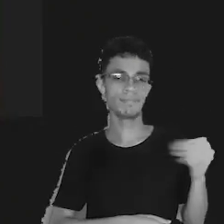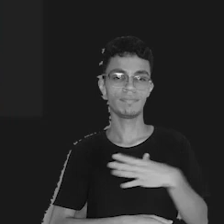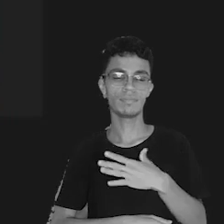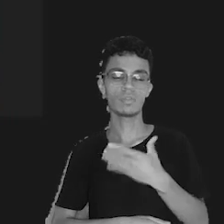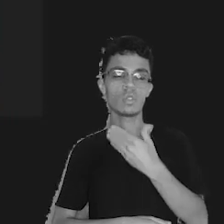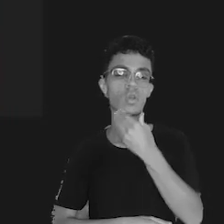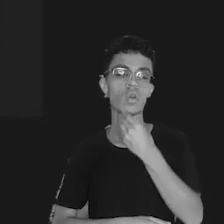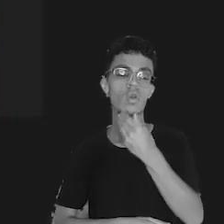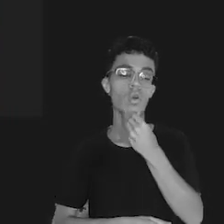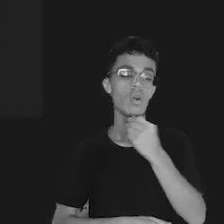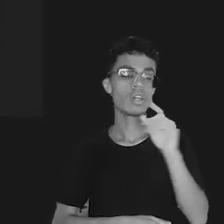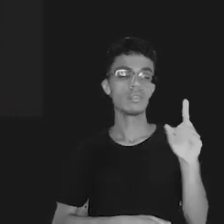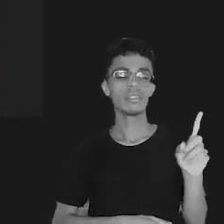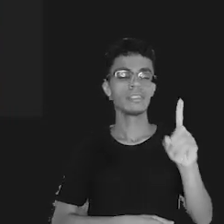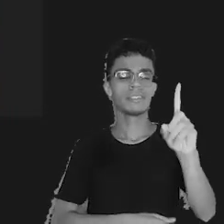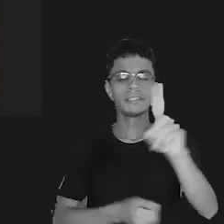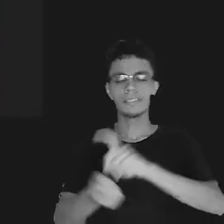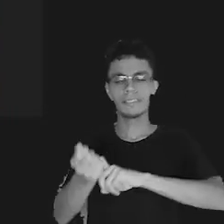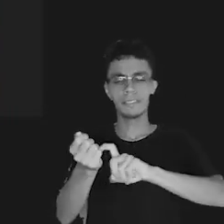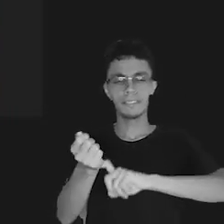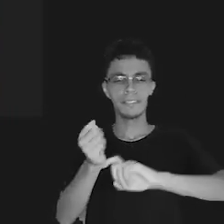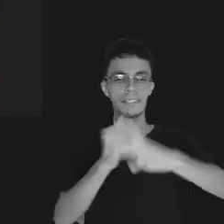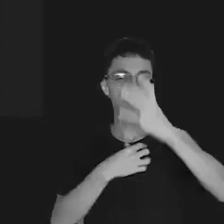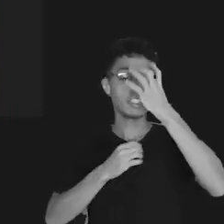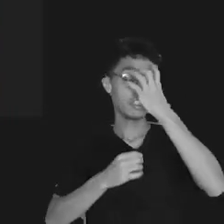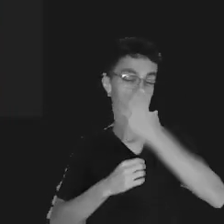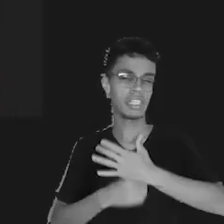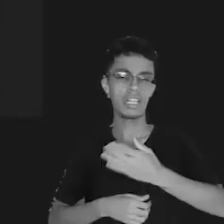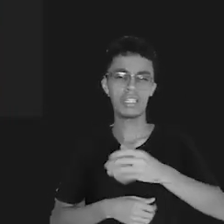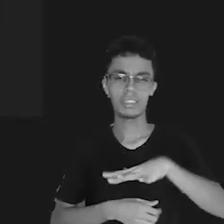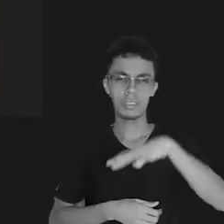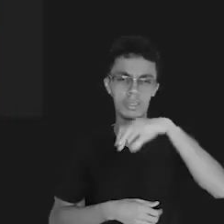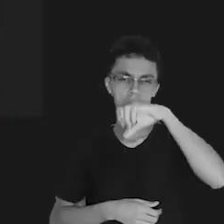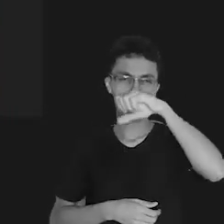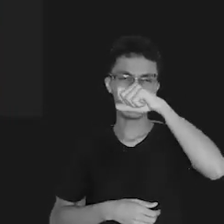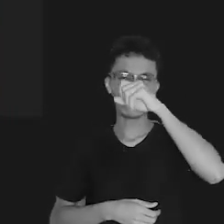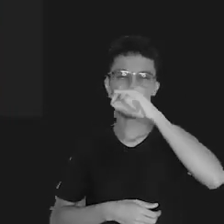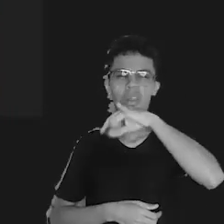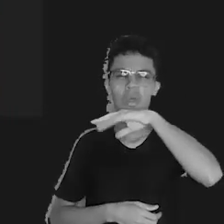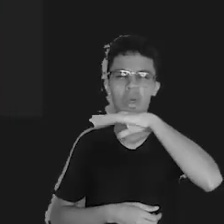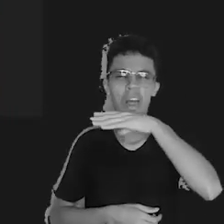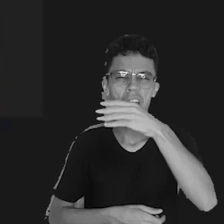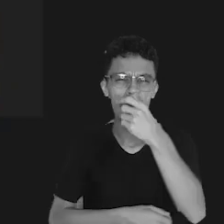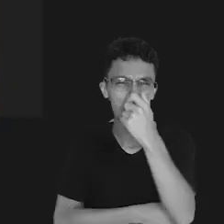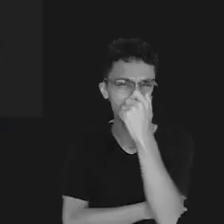Os homens, quando ficam nervosos, fedem demais.